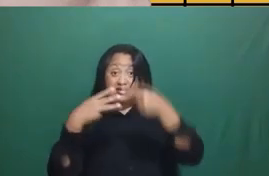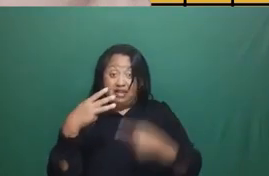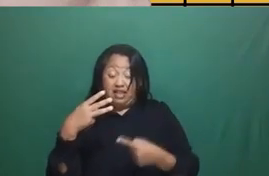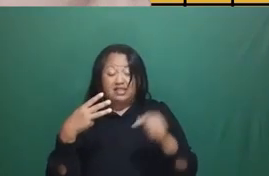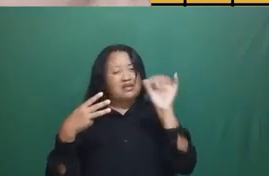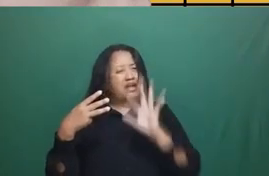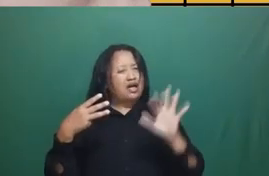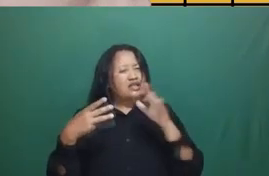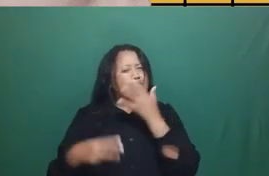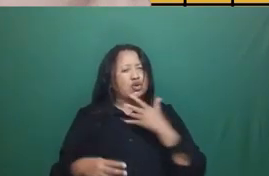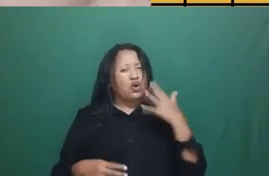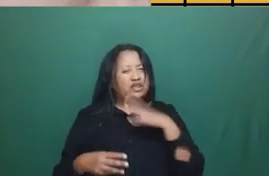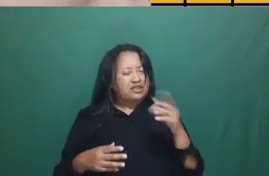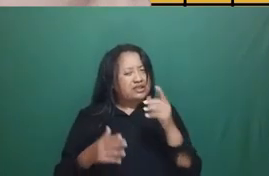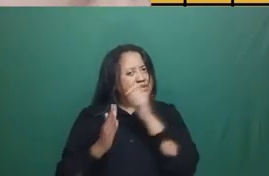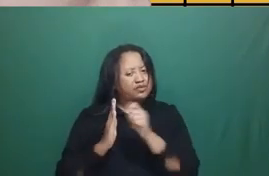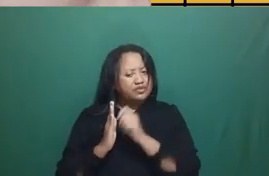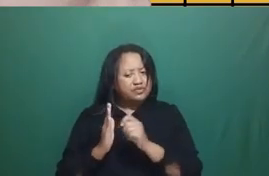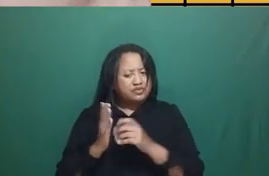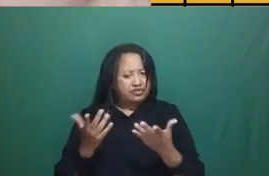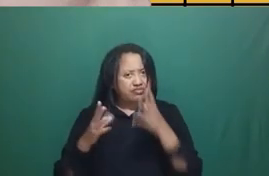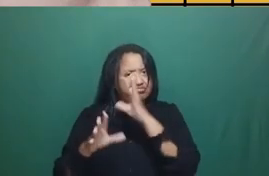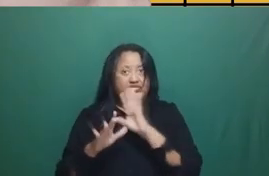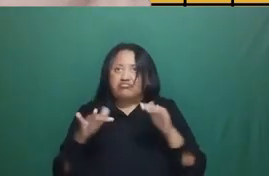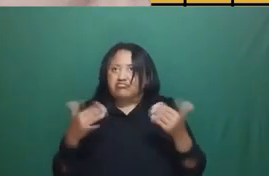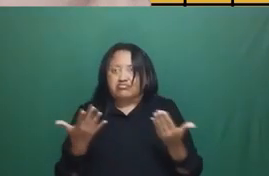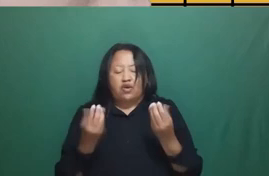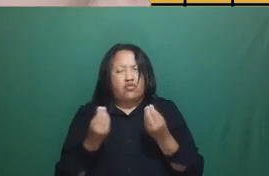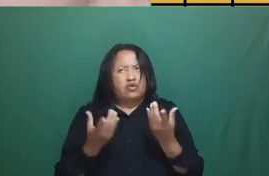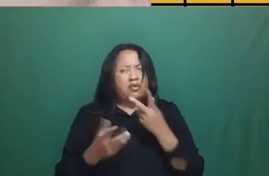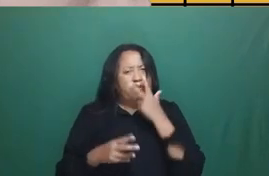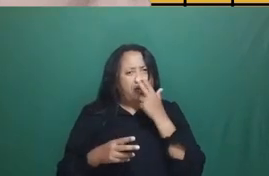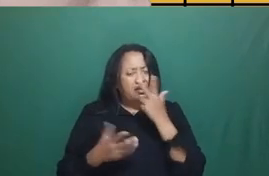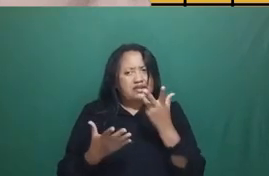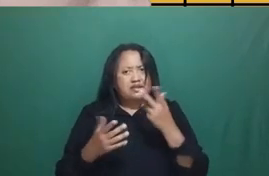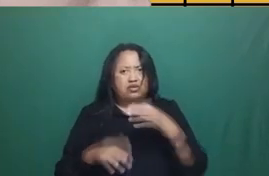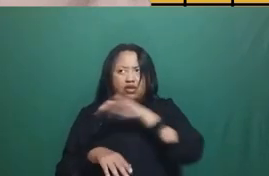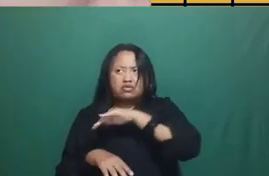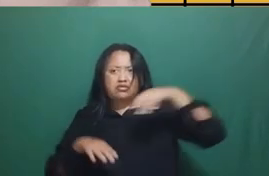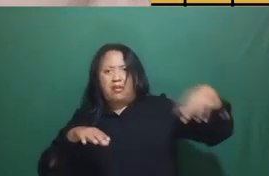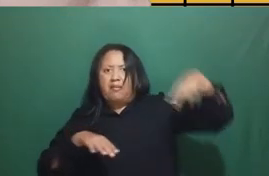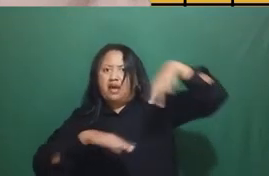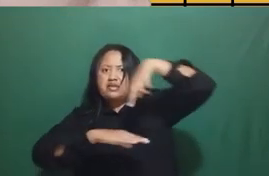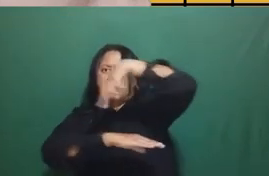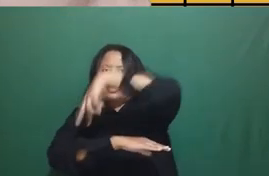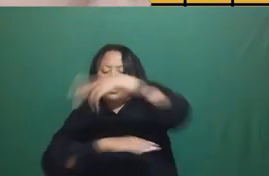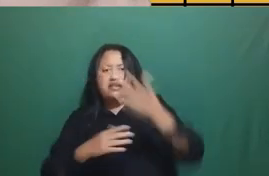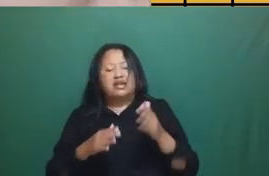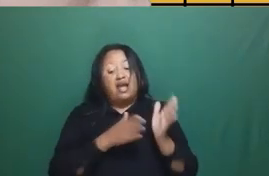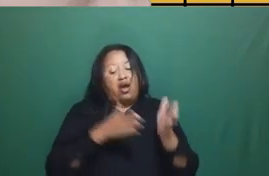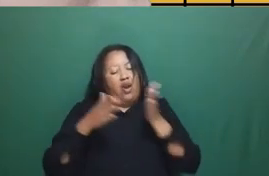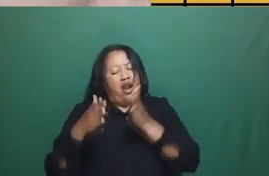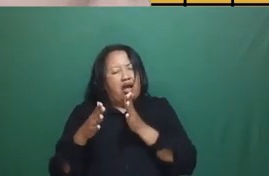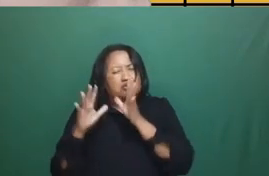coloridas preenchidas né com o que seria aparentemente uma passarela e ao lado delas